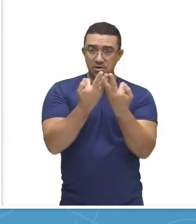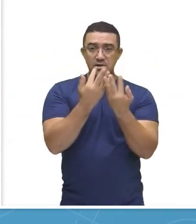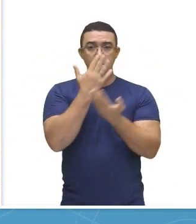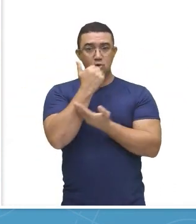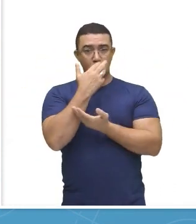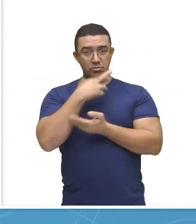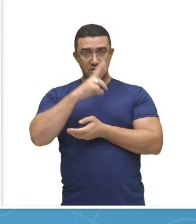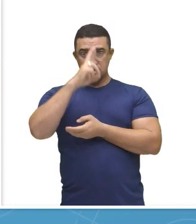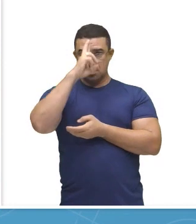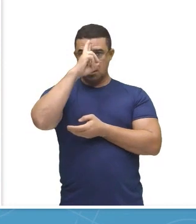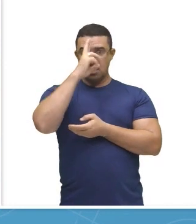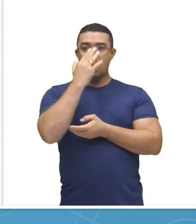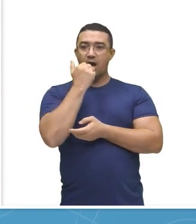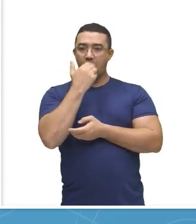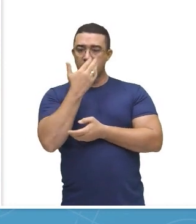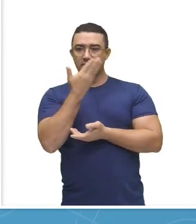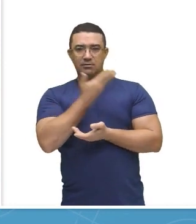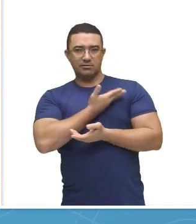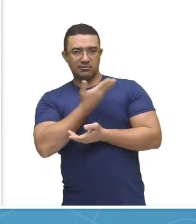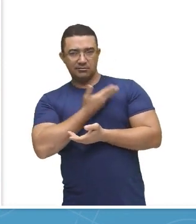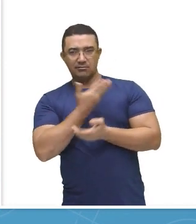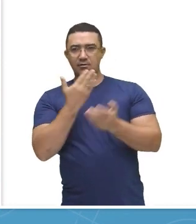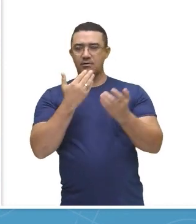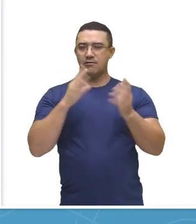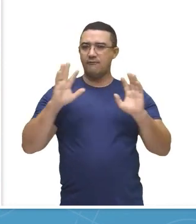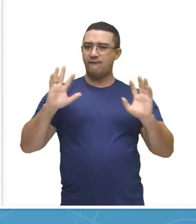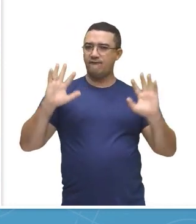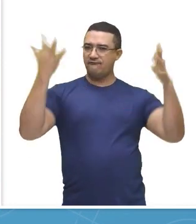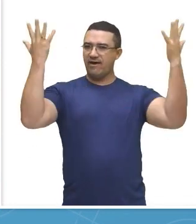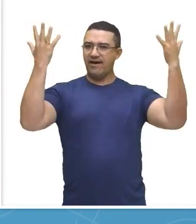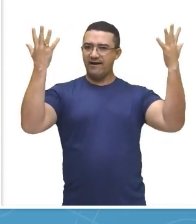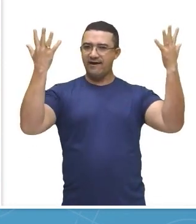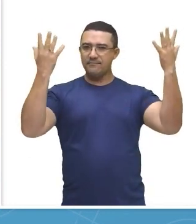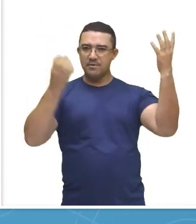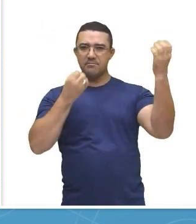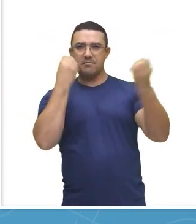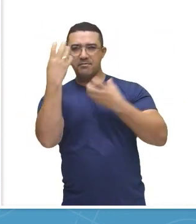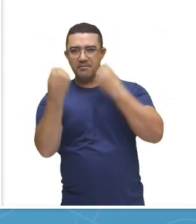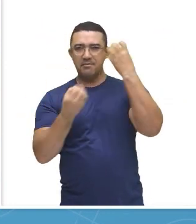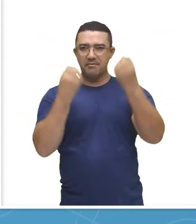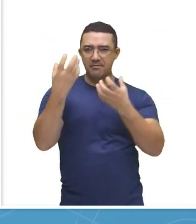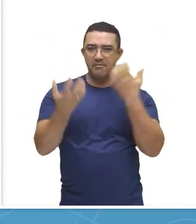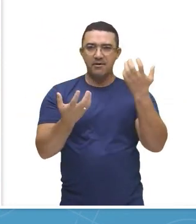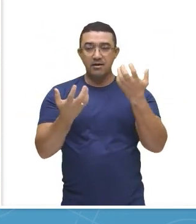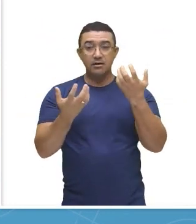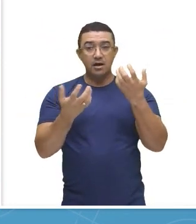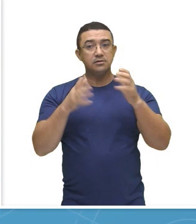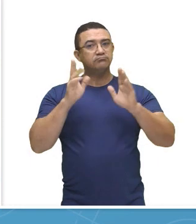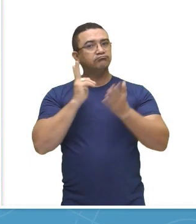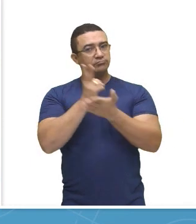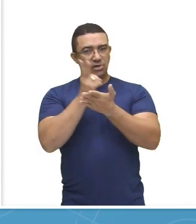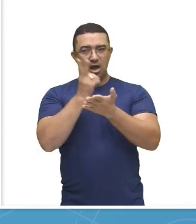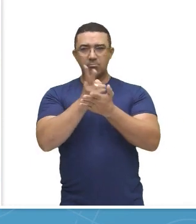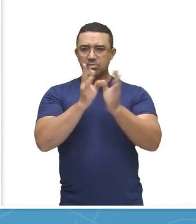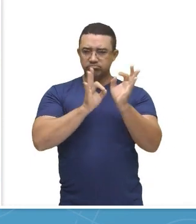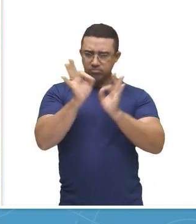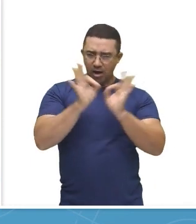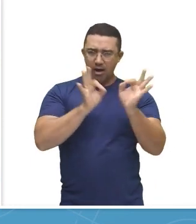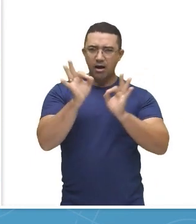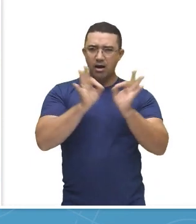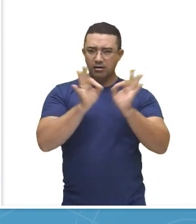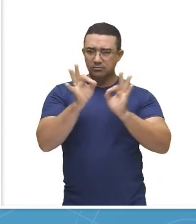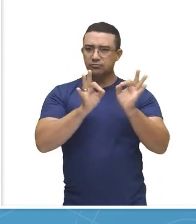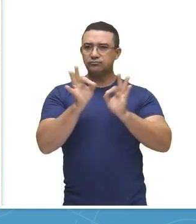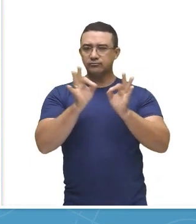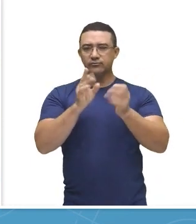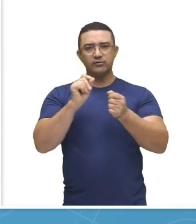com os amigos, vai para balada, vai estudar. Então, sempre fazemos planos. E para falar de planos em inglês,